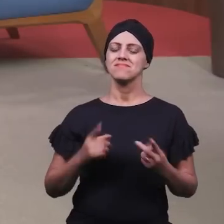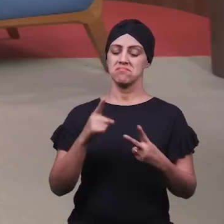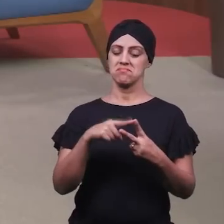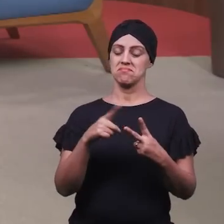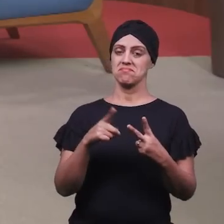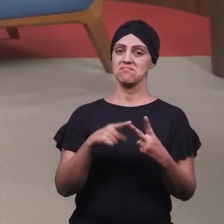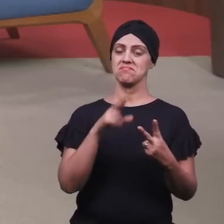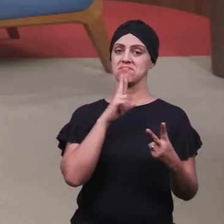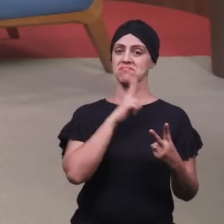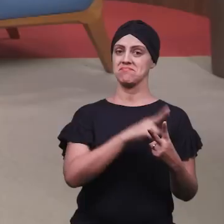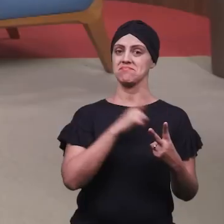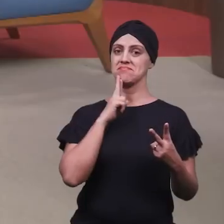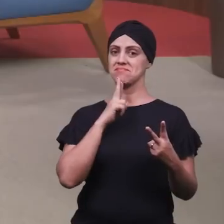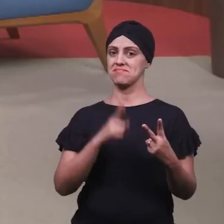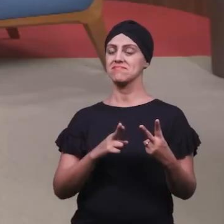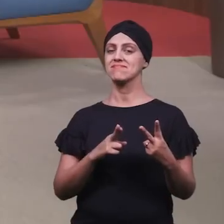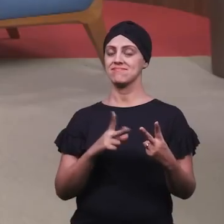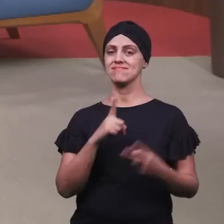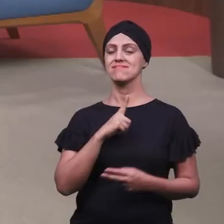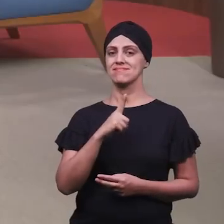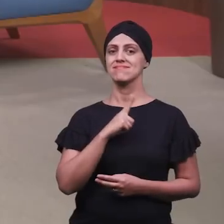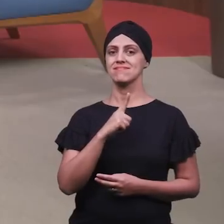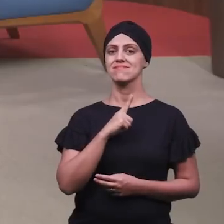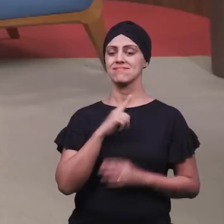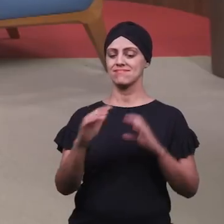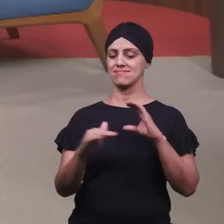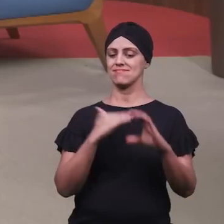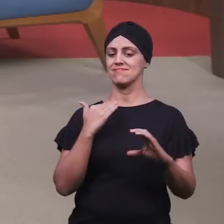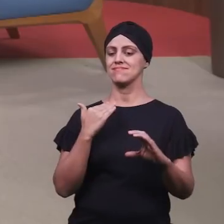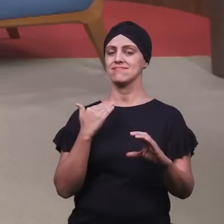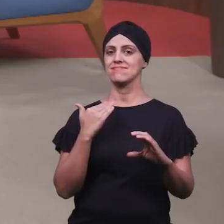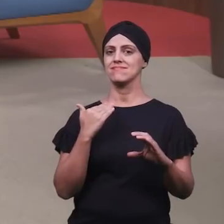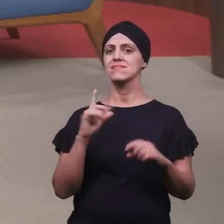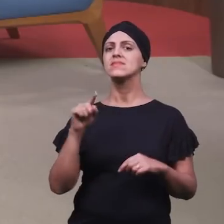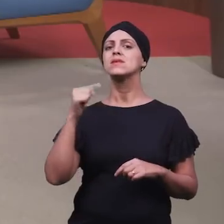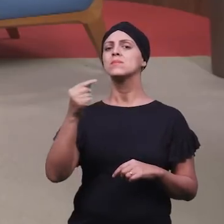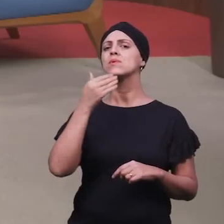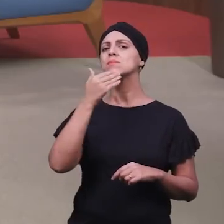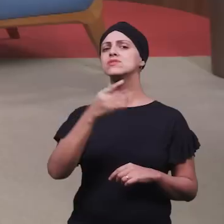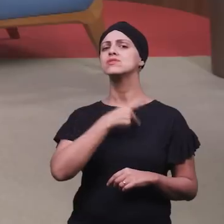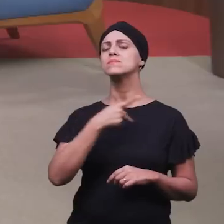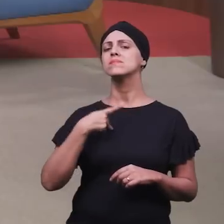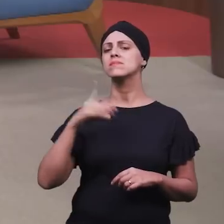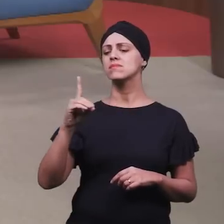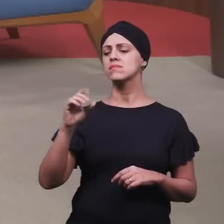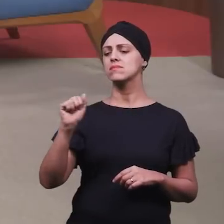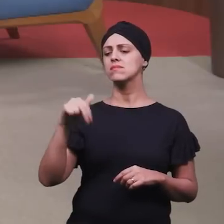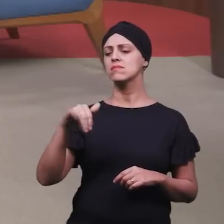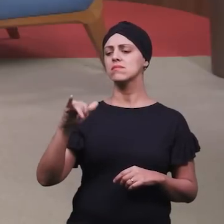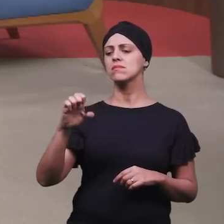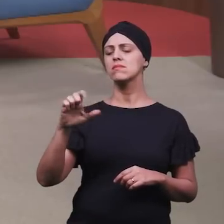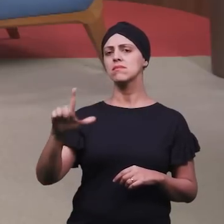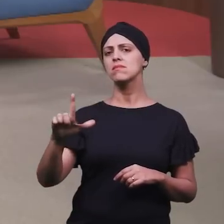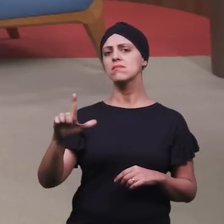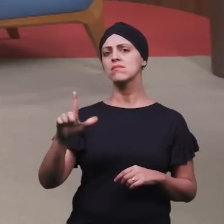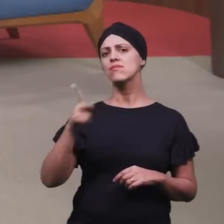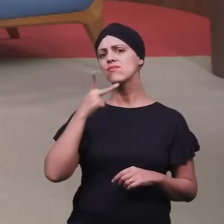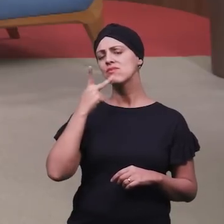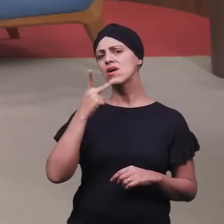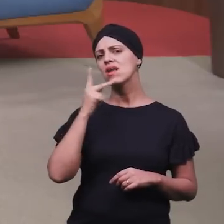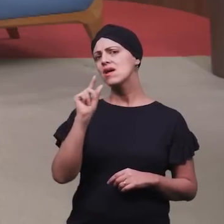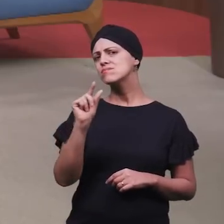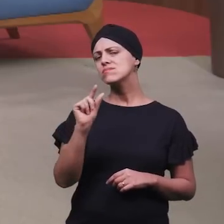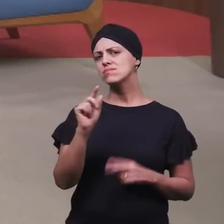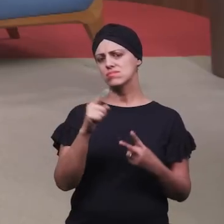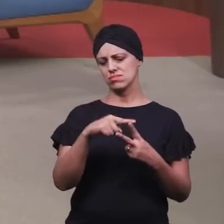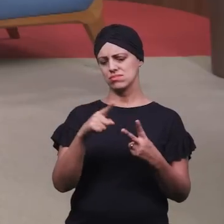aqui duas respostas, dois comentários que foram enviados para nós. Eu vou, inclusive, depois pedir ao pastor Daniel para fazer